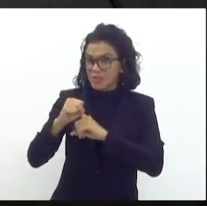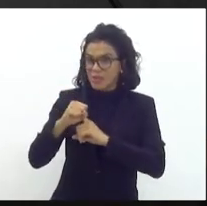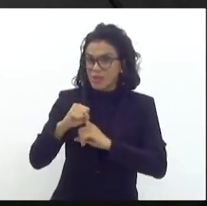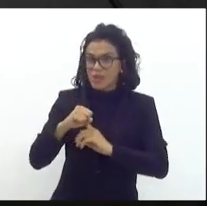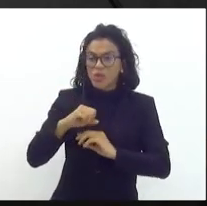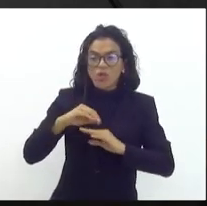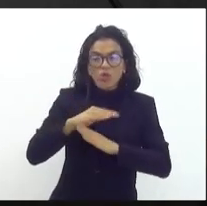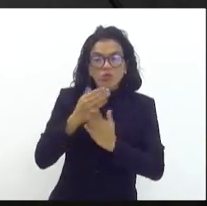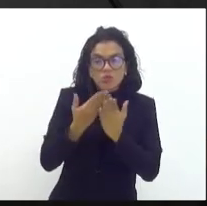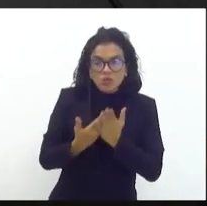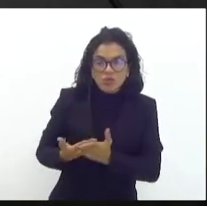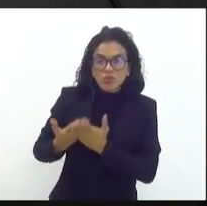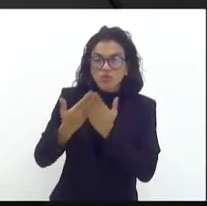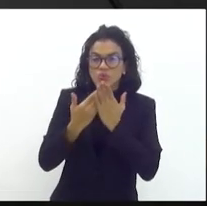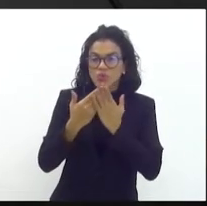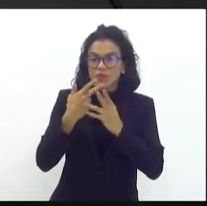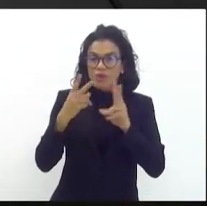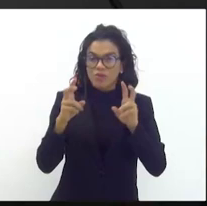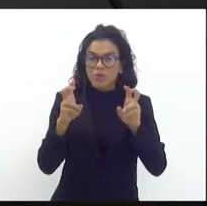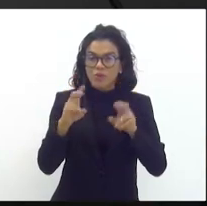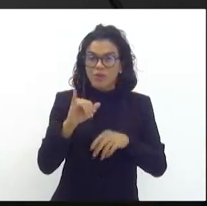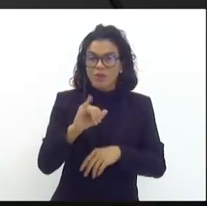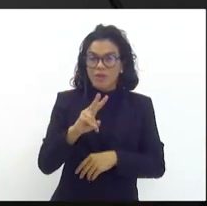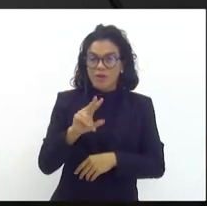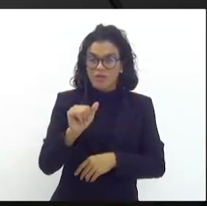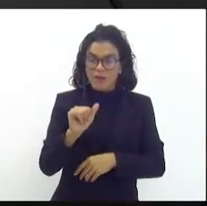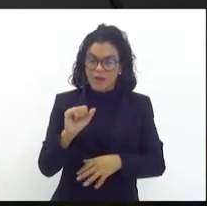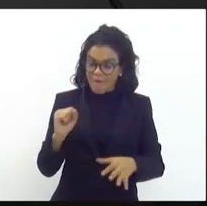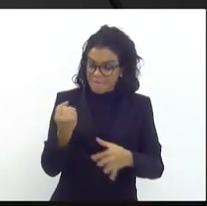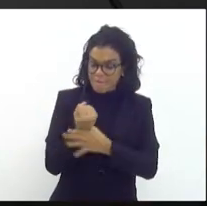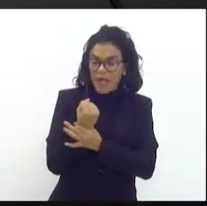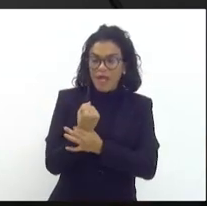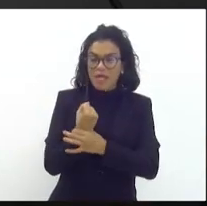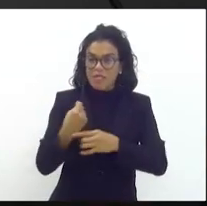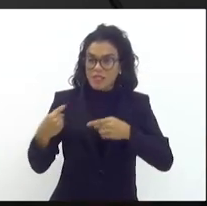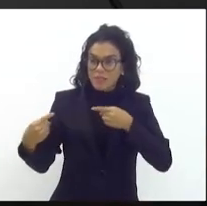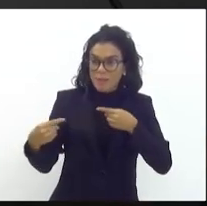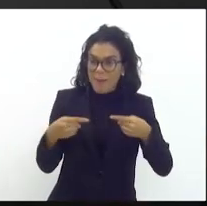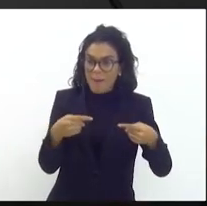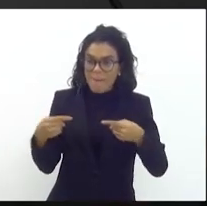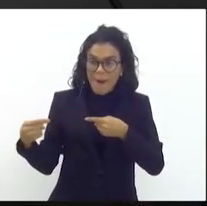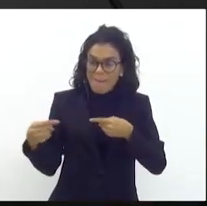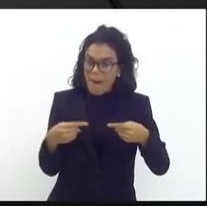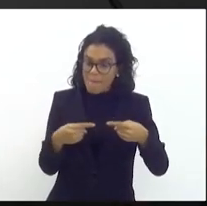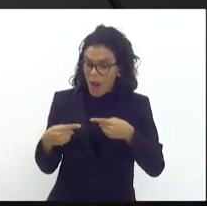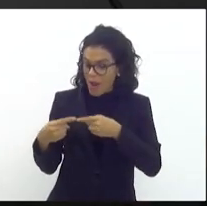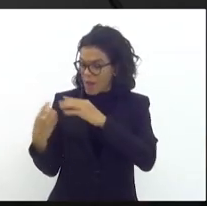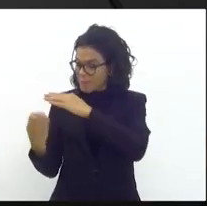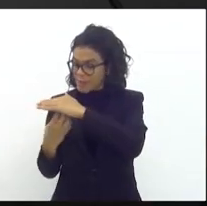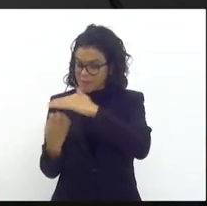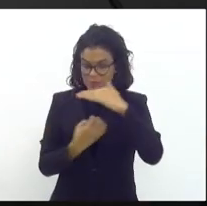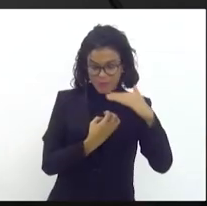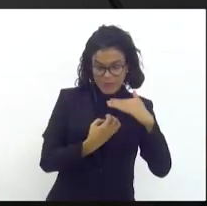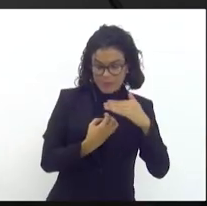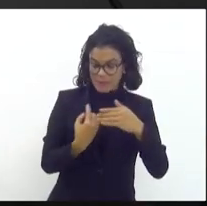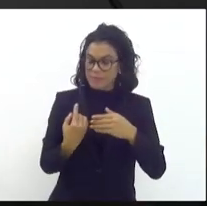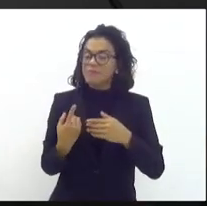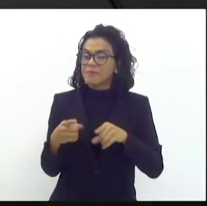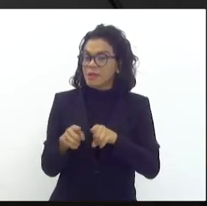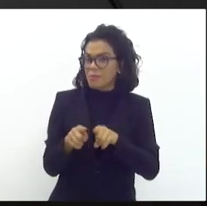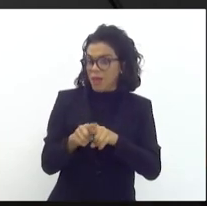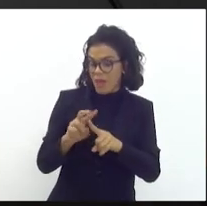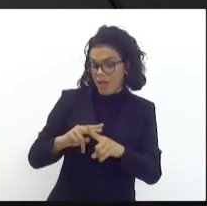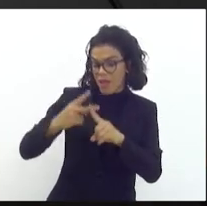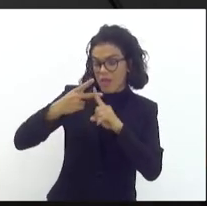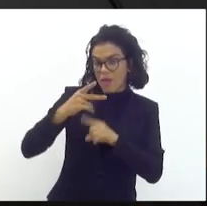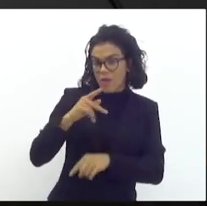você você garante mais competitividade para economia e você tem aumento do